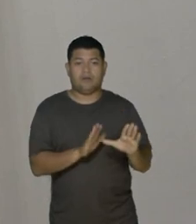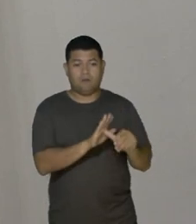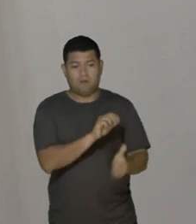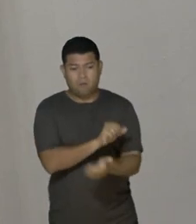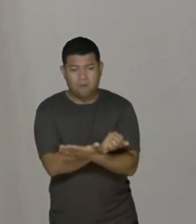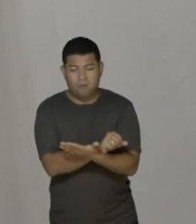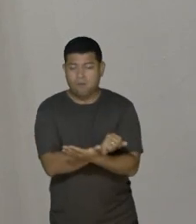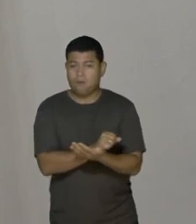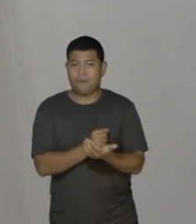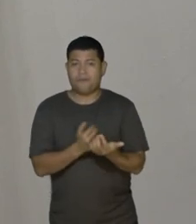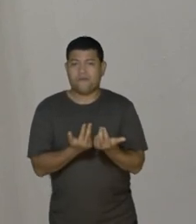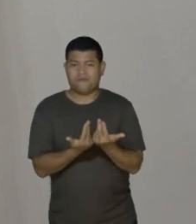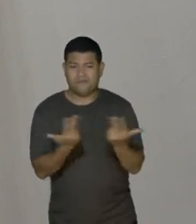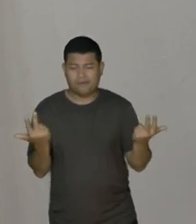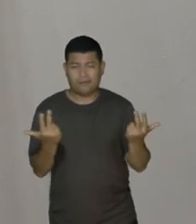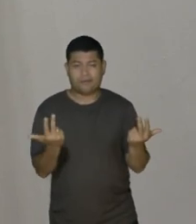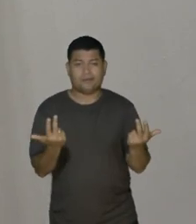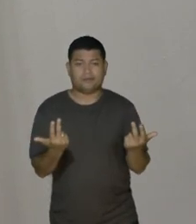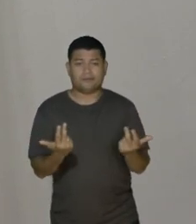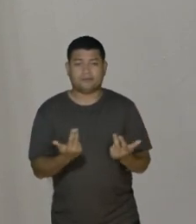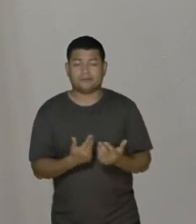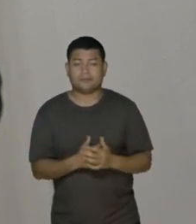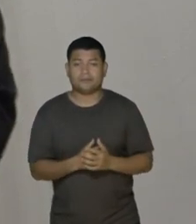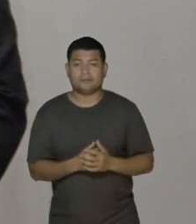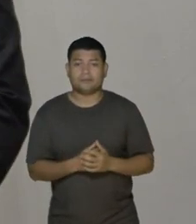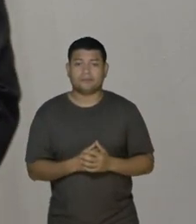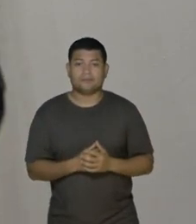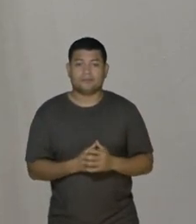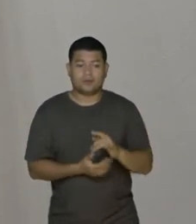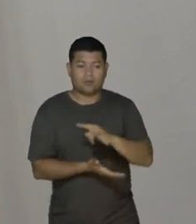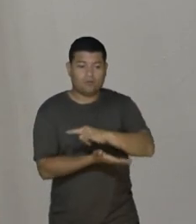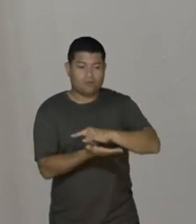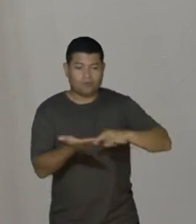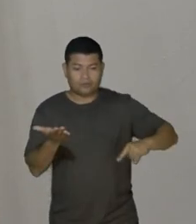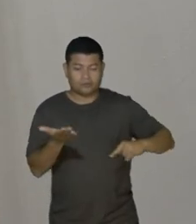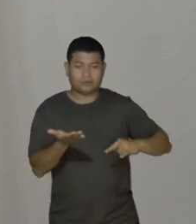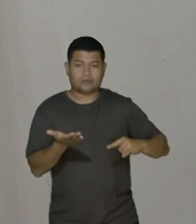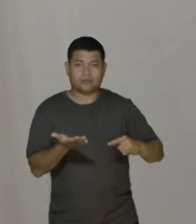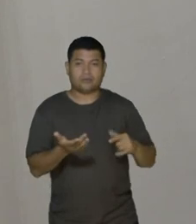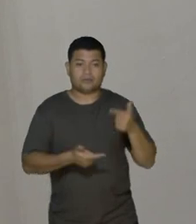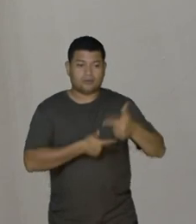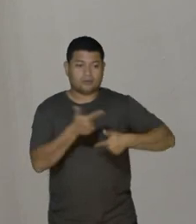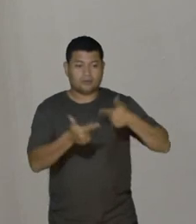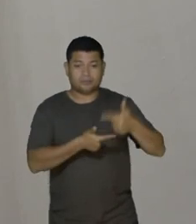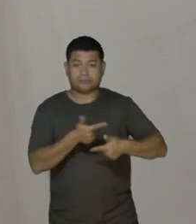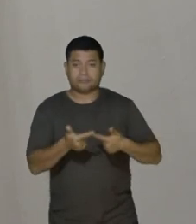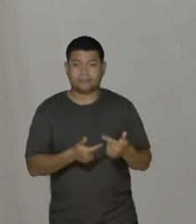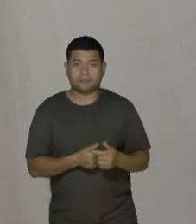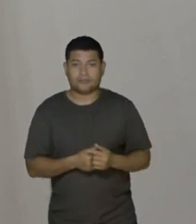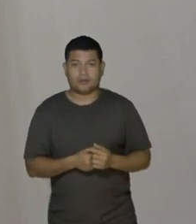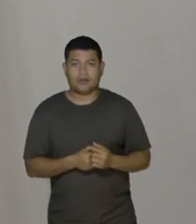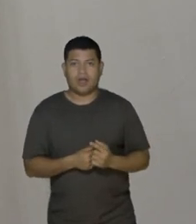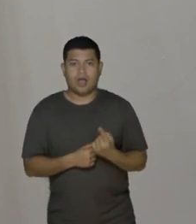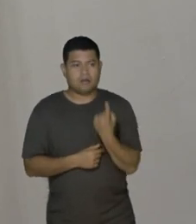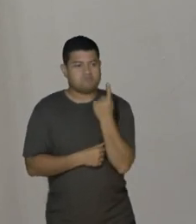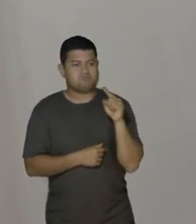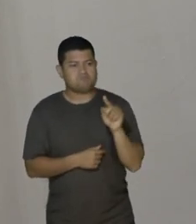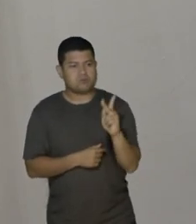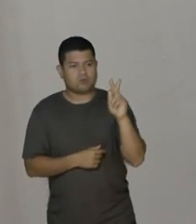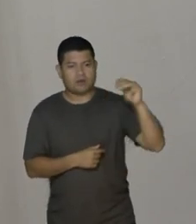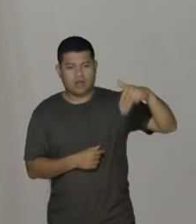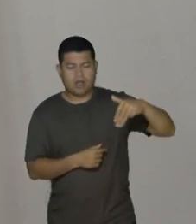dinheiro em contratos e prestação de serviço. Isso não está a 1.000 quilômetros daqui, não, presidente